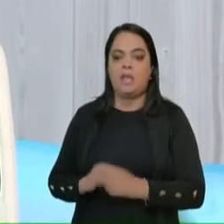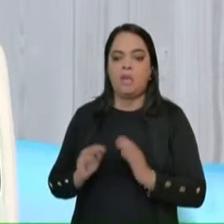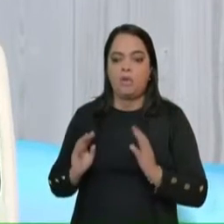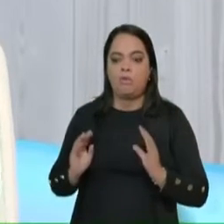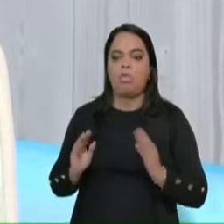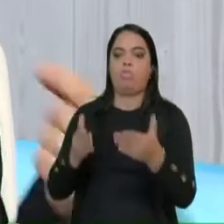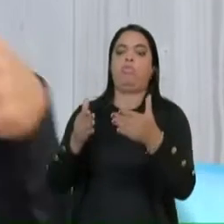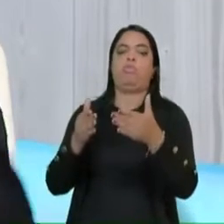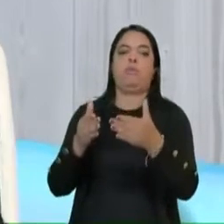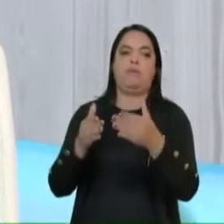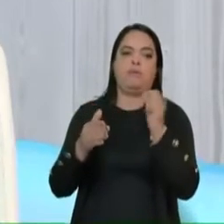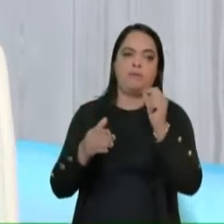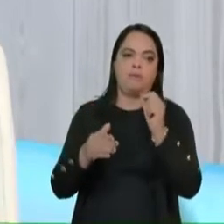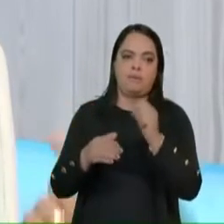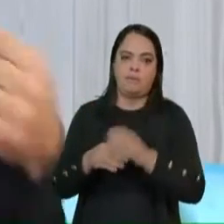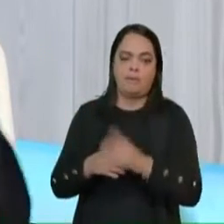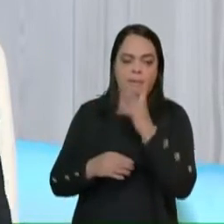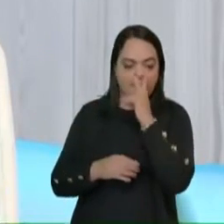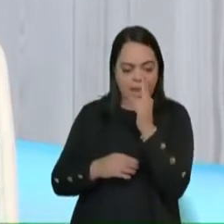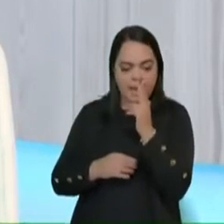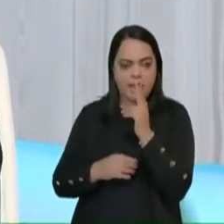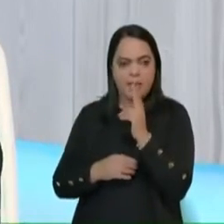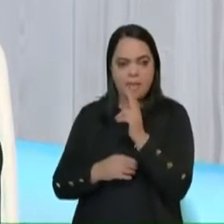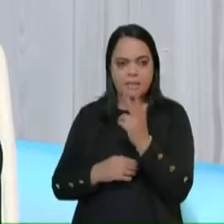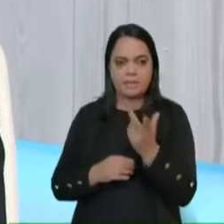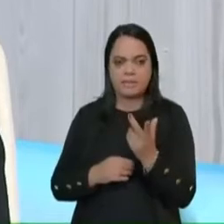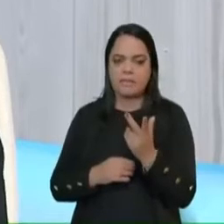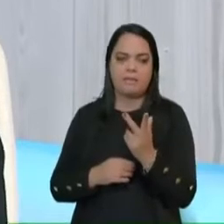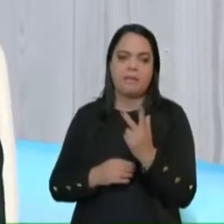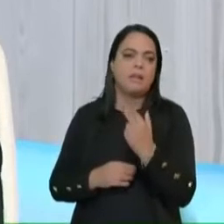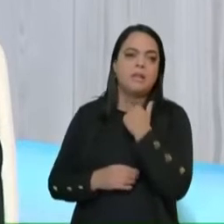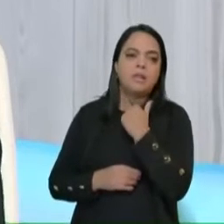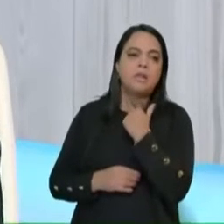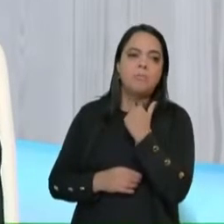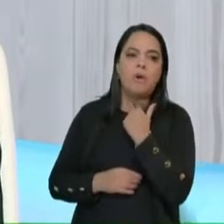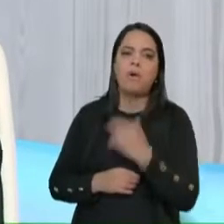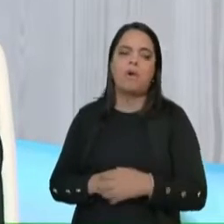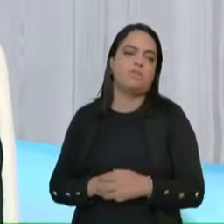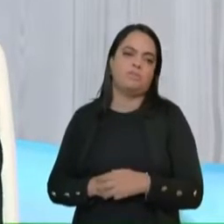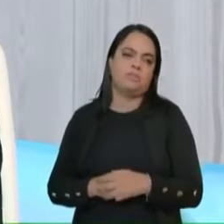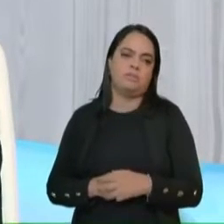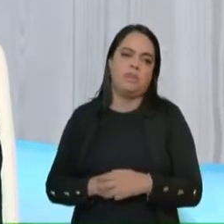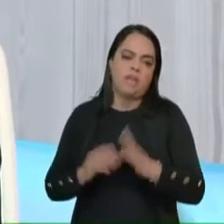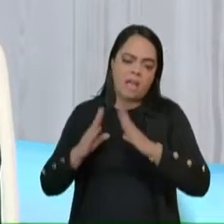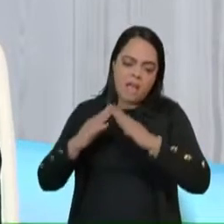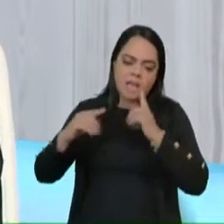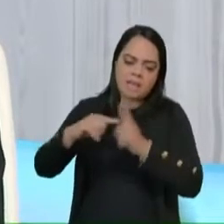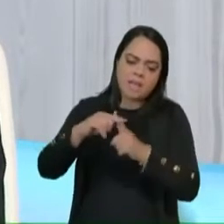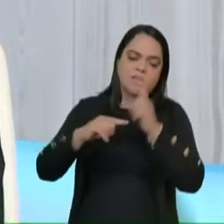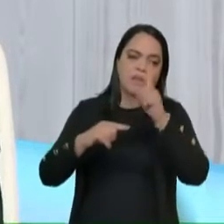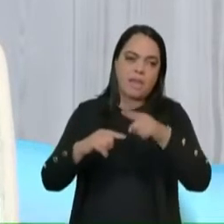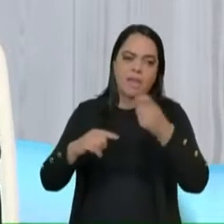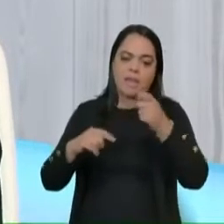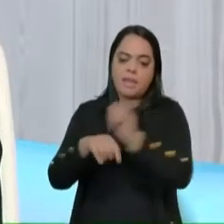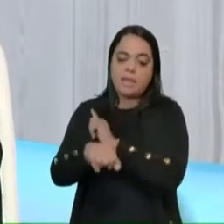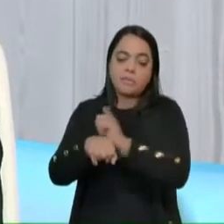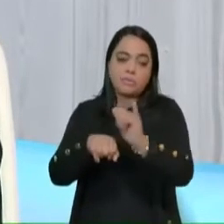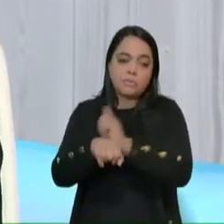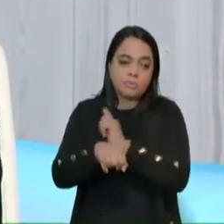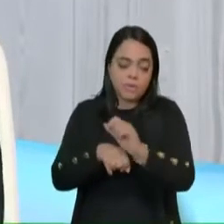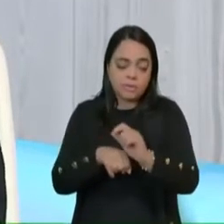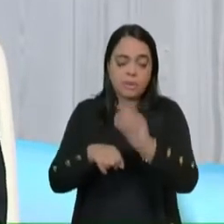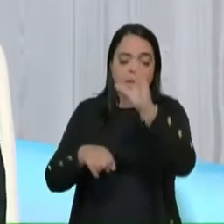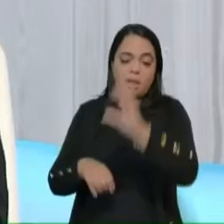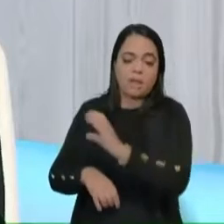eh em si mesma em si mesada né não pode ser assim a igreja tem que ser um instrumento a gente fala que a